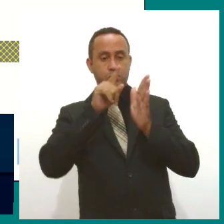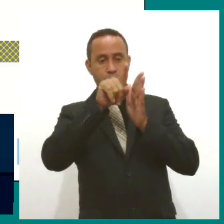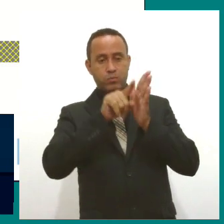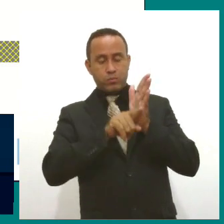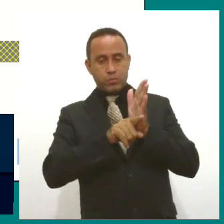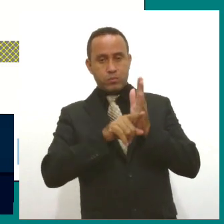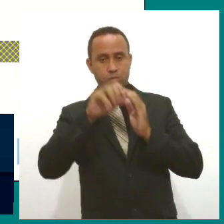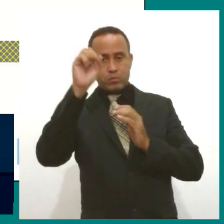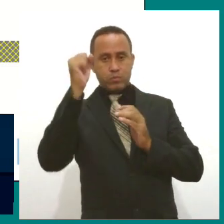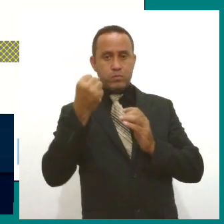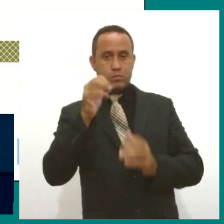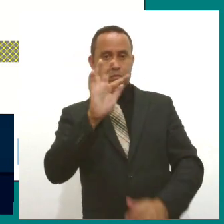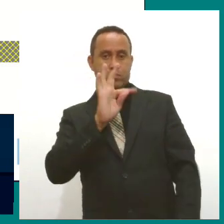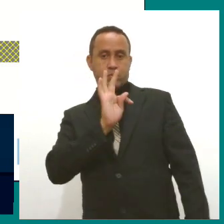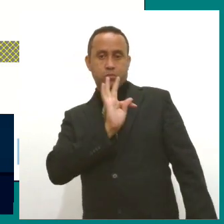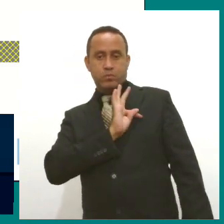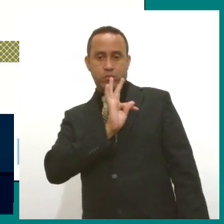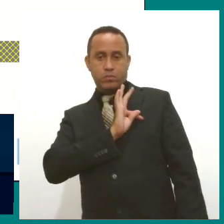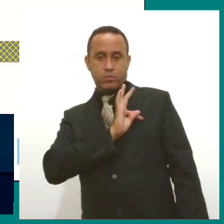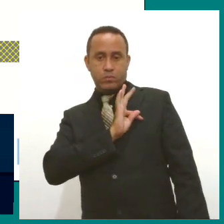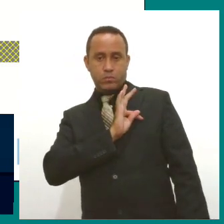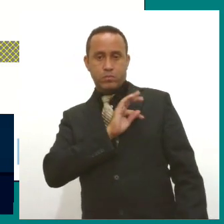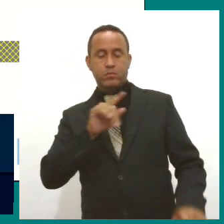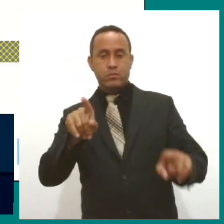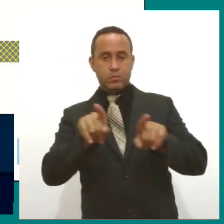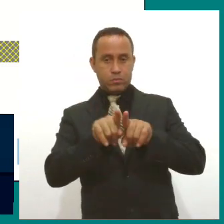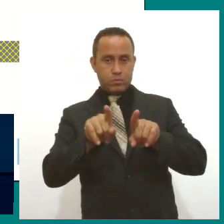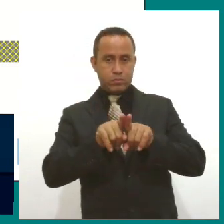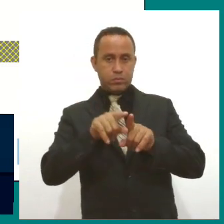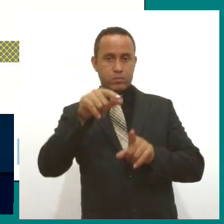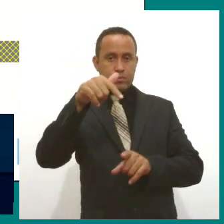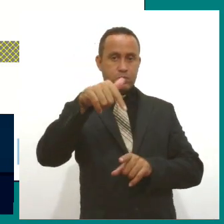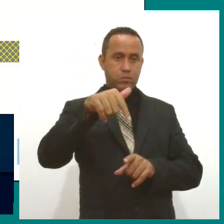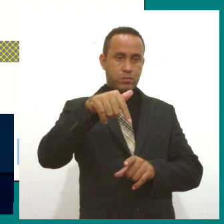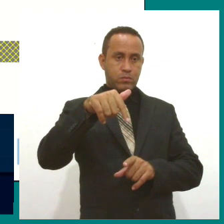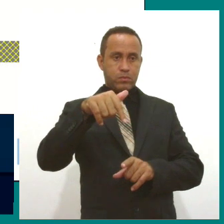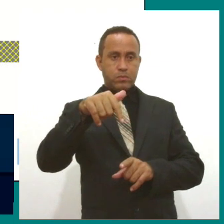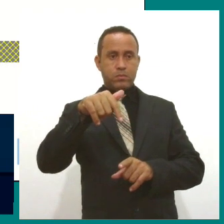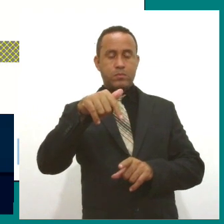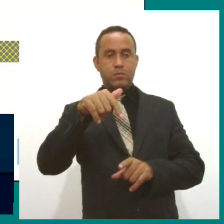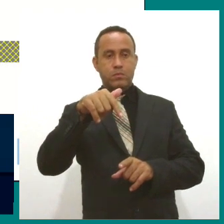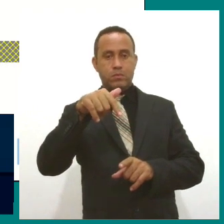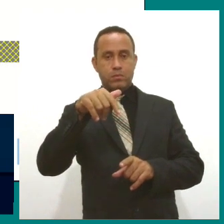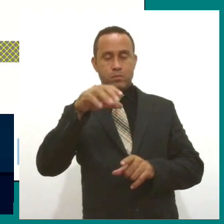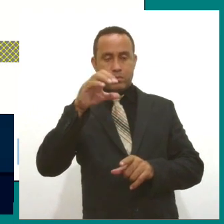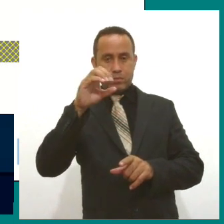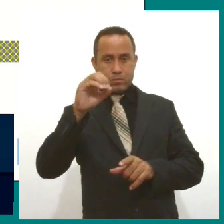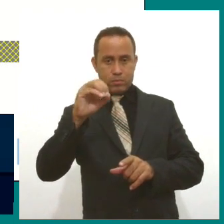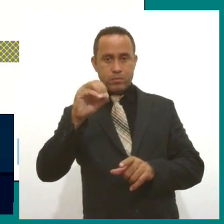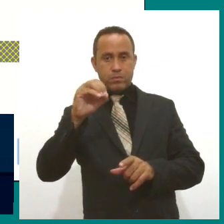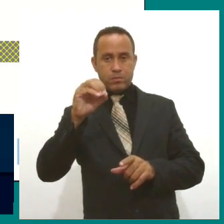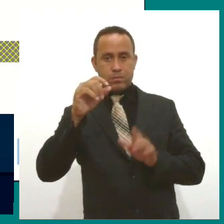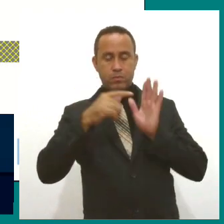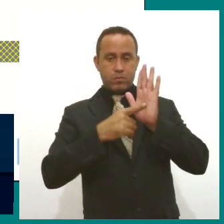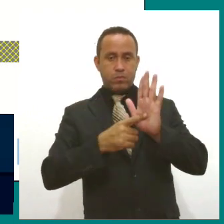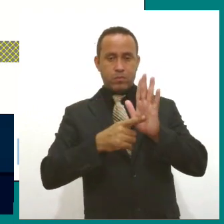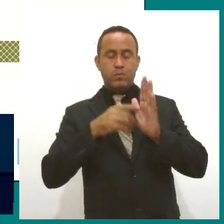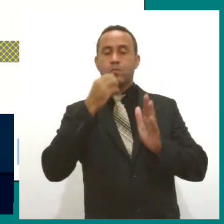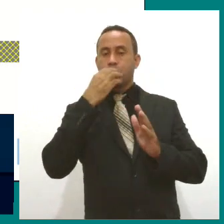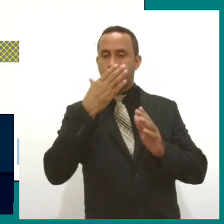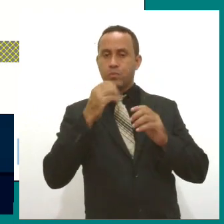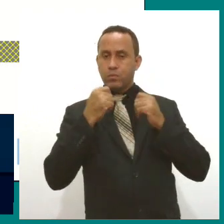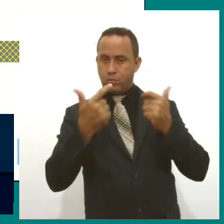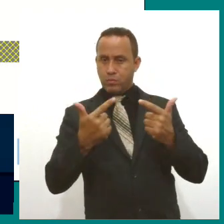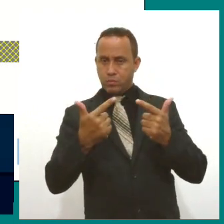apoio dos técnicos do Banco Mundial, é que nós temos pelo menos 70 cases de sucesso apresentados. Uma das ações assim